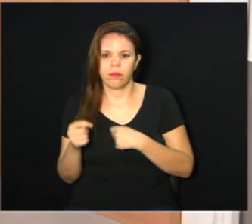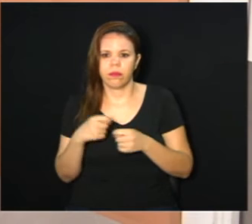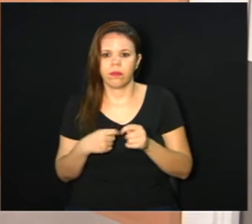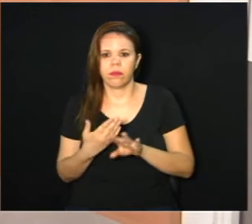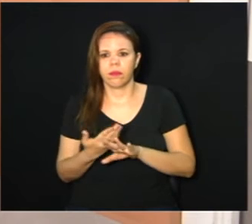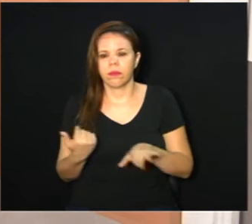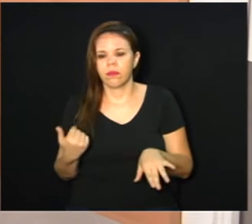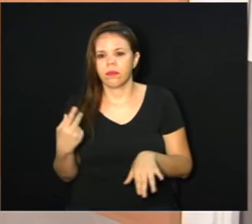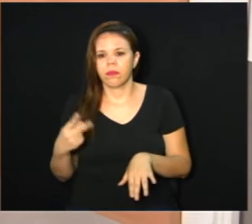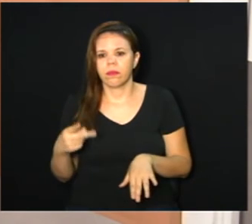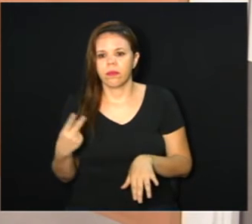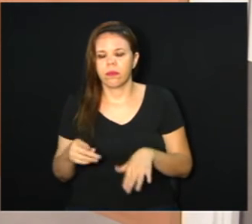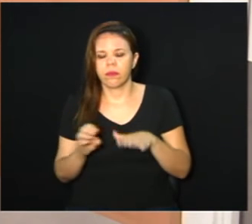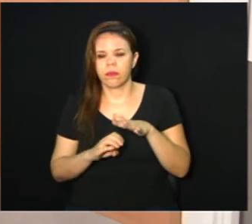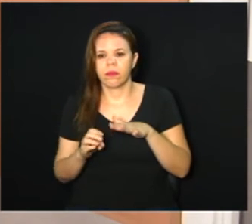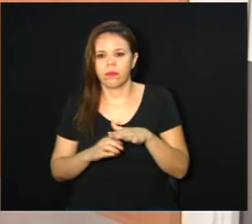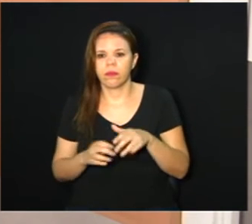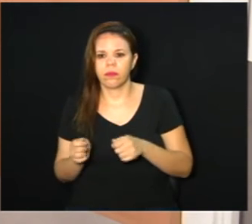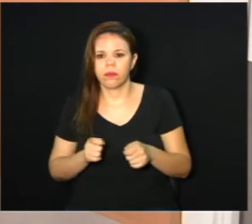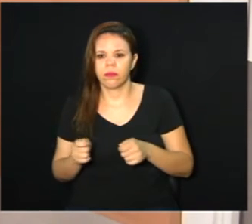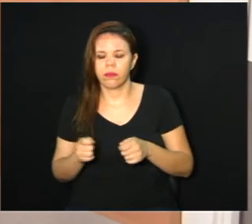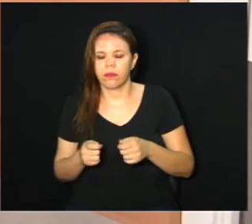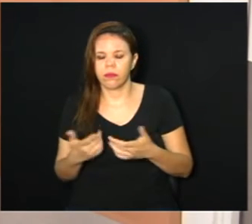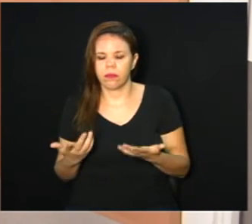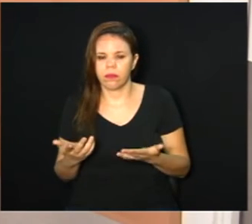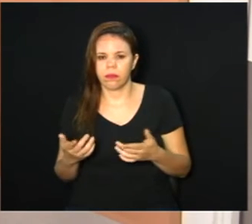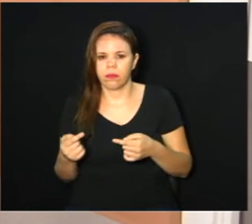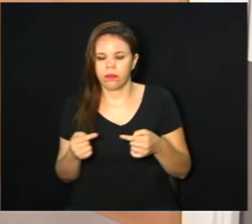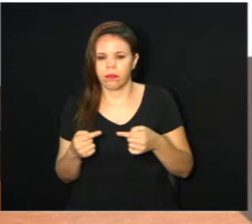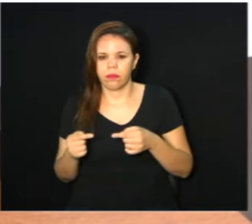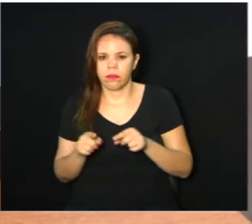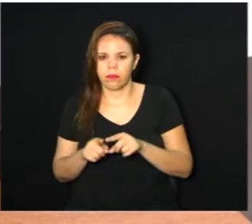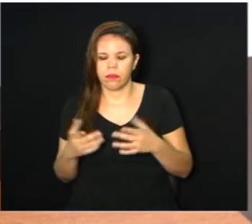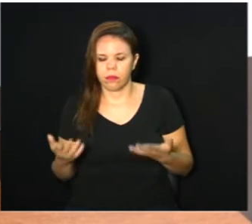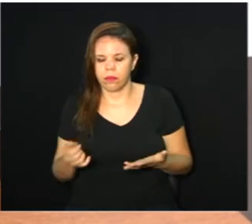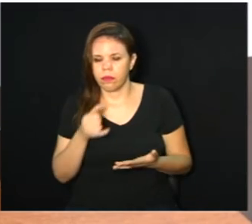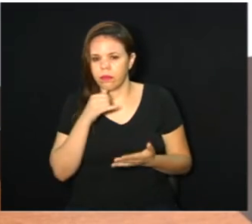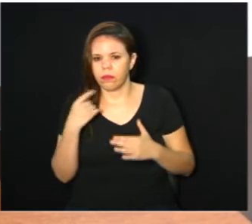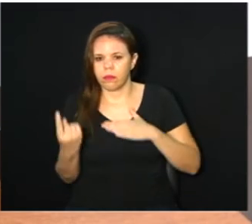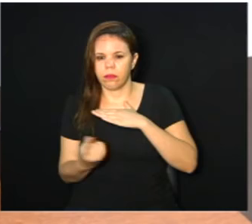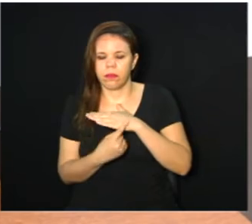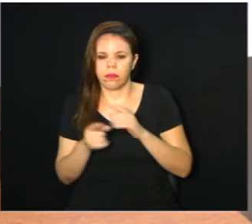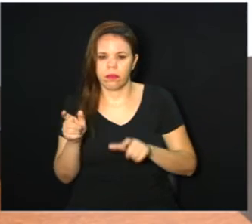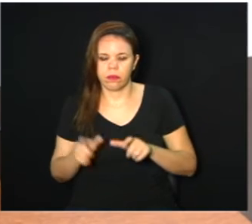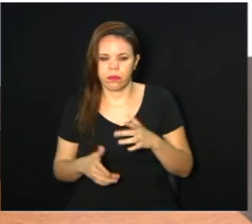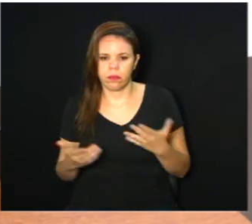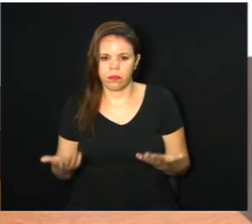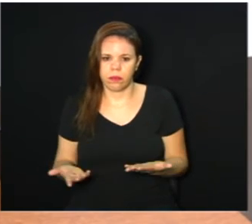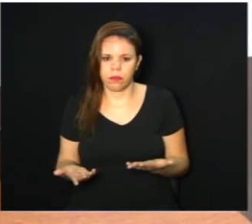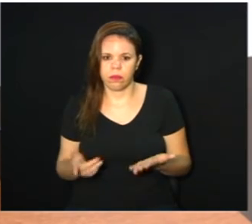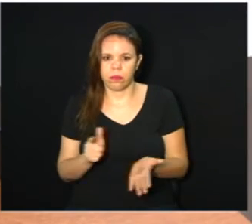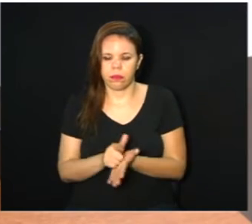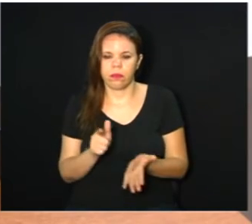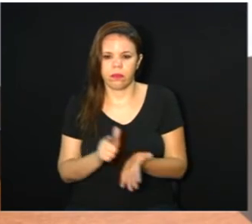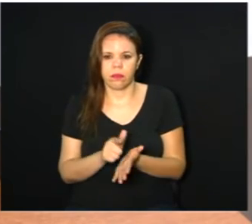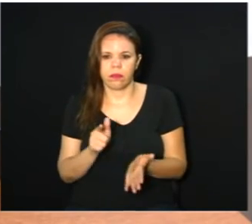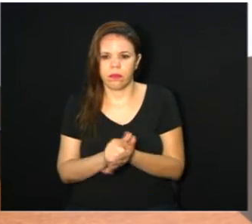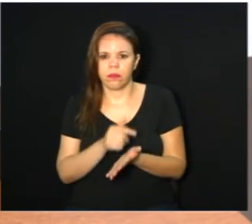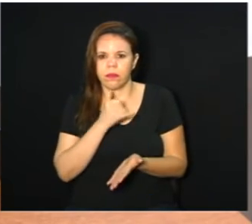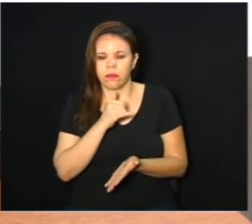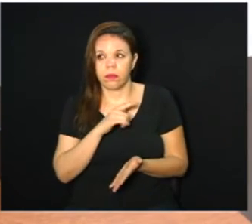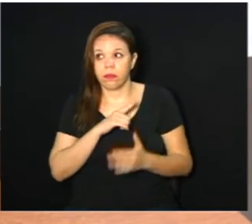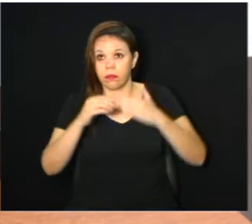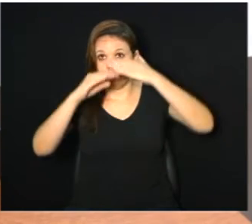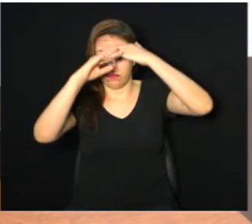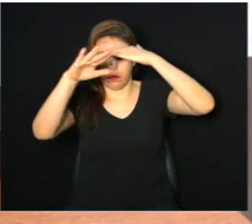parte de uma empresa de mercado, por exemplo. Mas hoje, o consumidor, na sua fatura de energia, aquele que tem painel